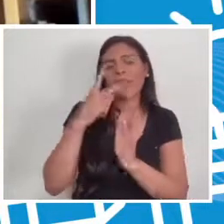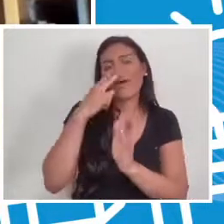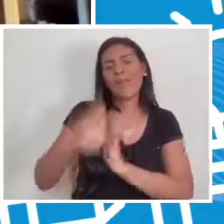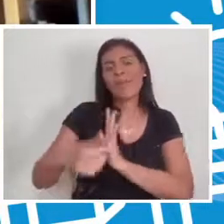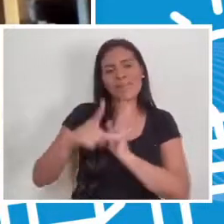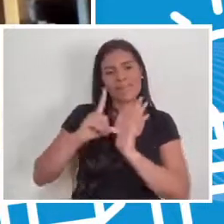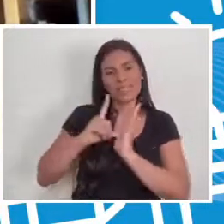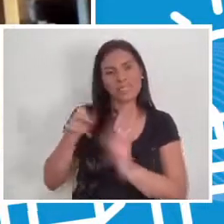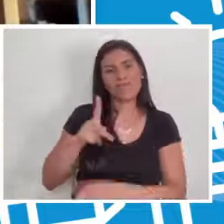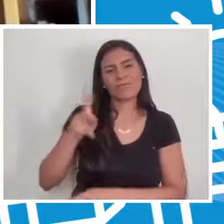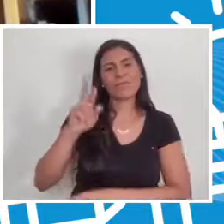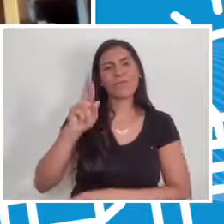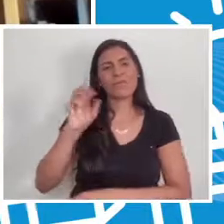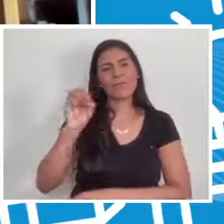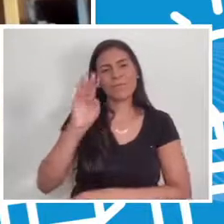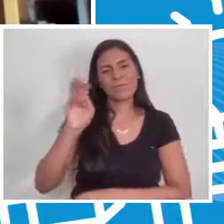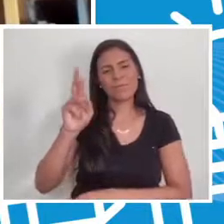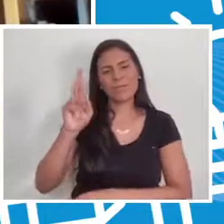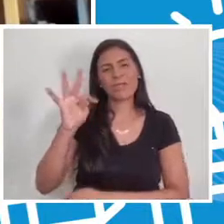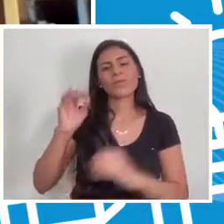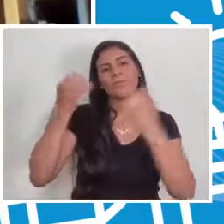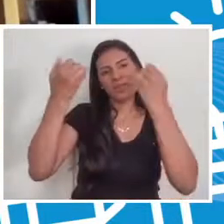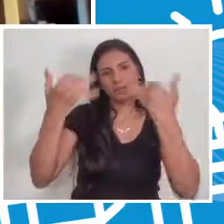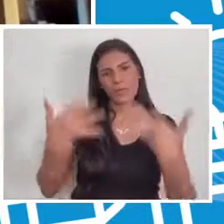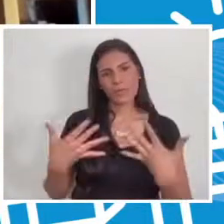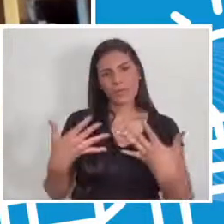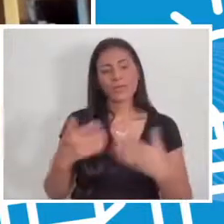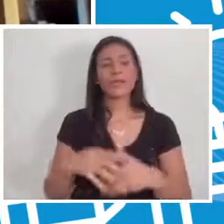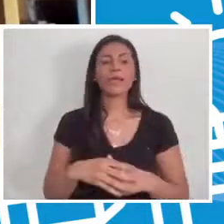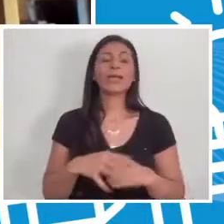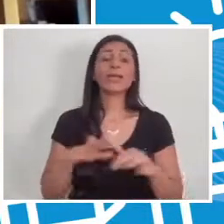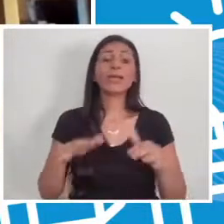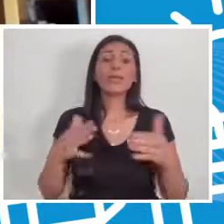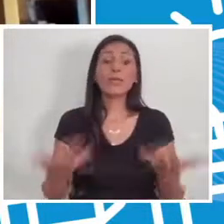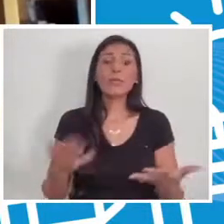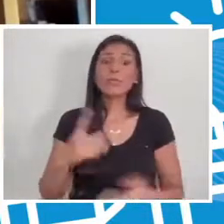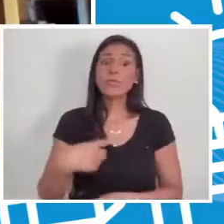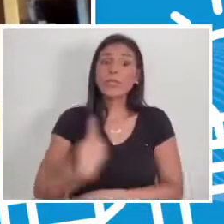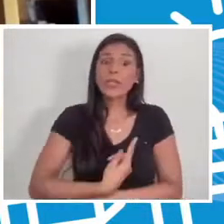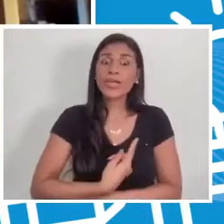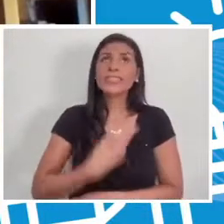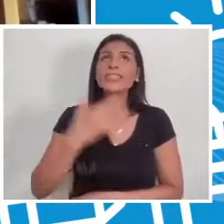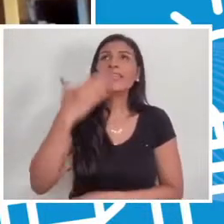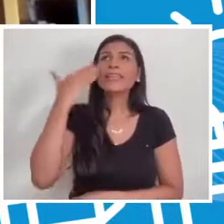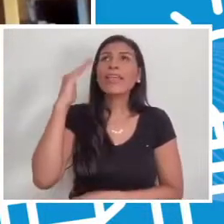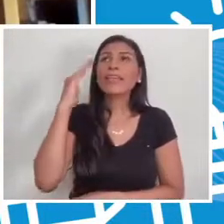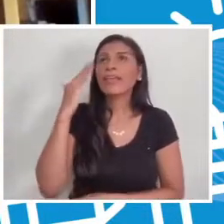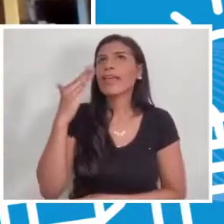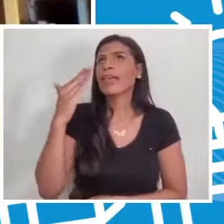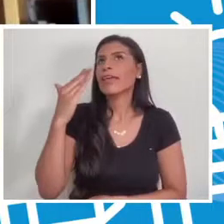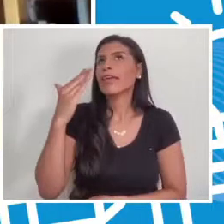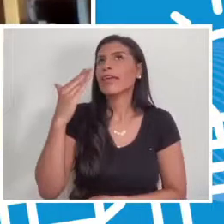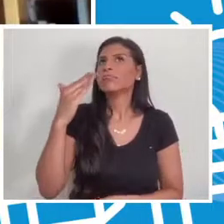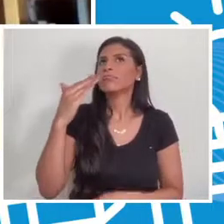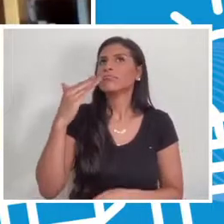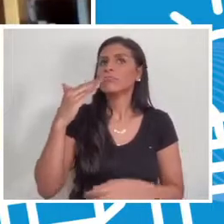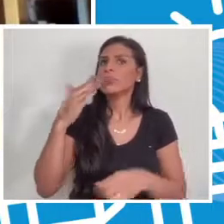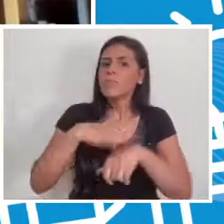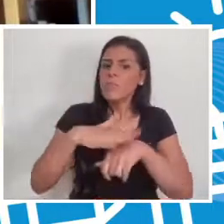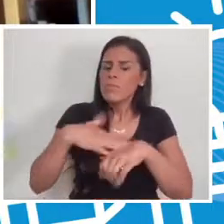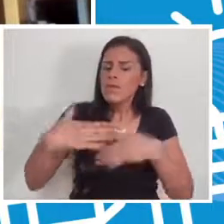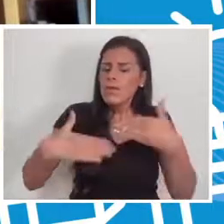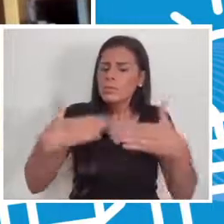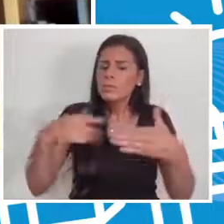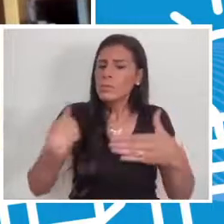Então, entender que num determinado momento nós vamos precisar priorizar, que nós vamos